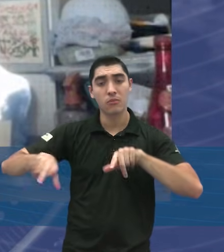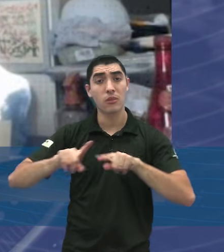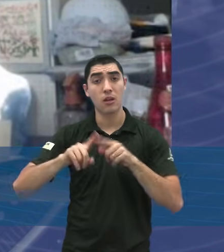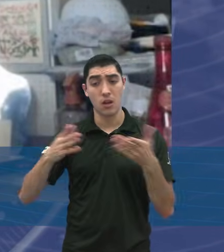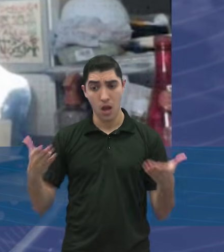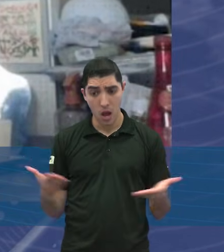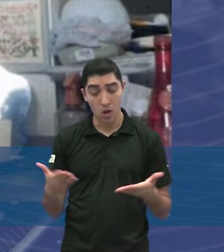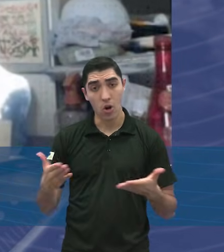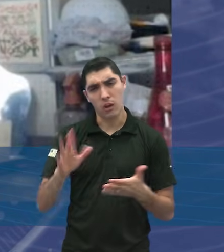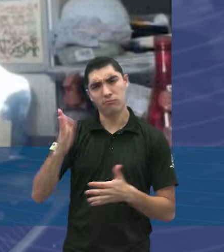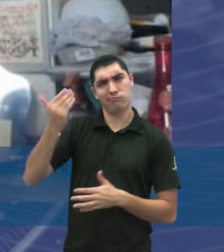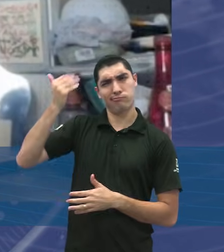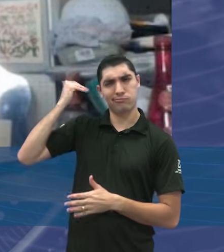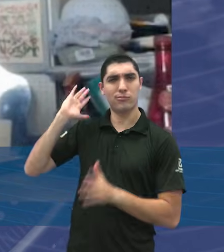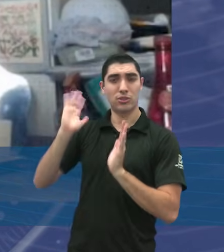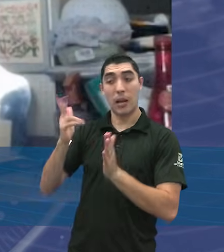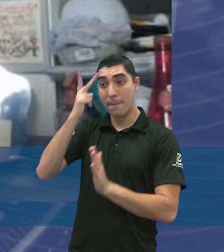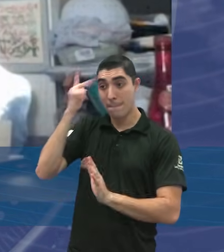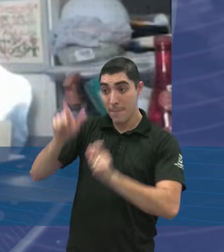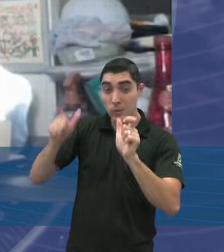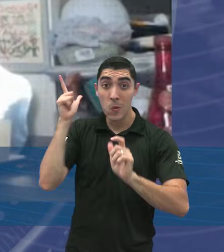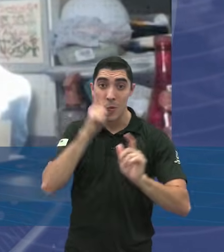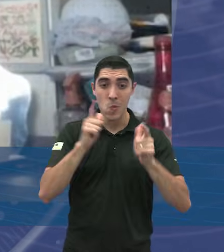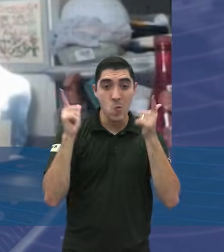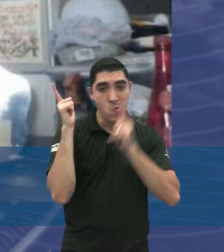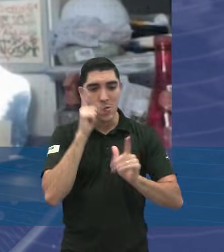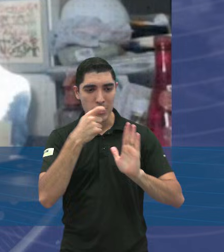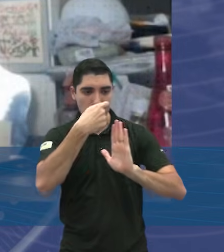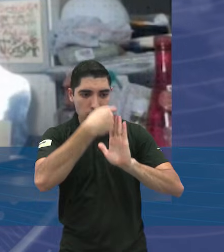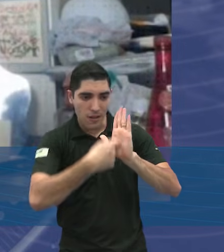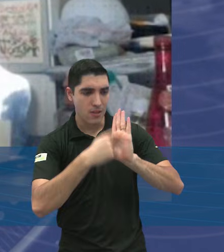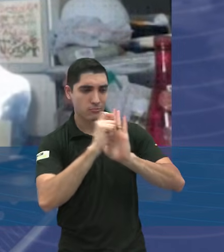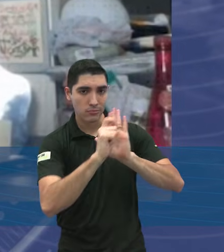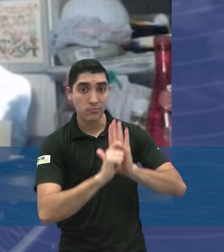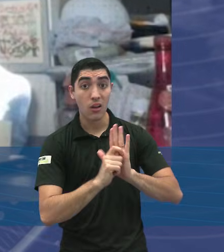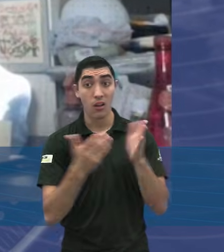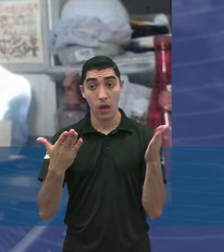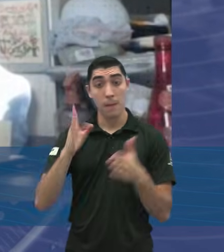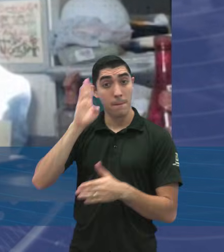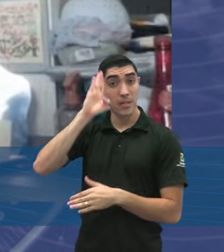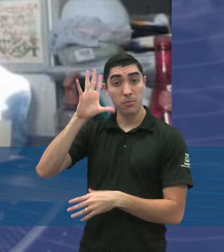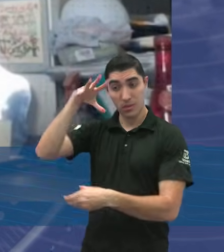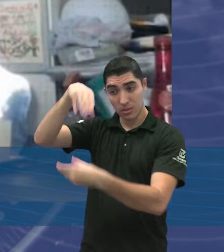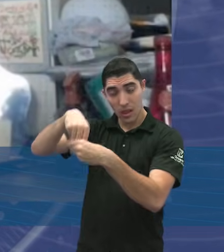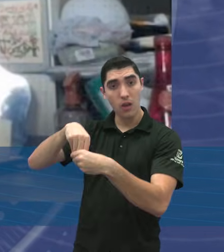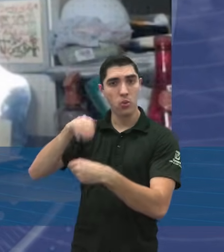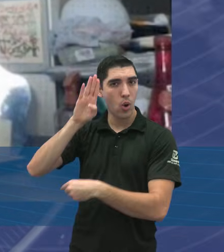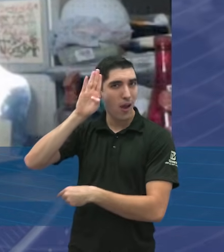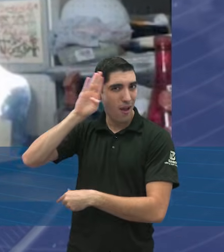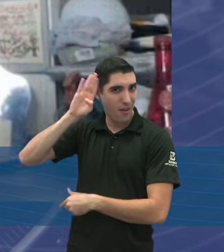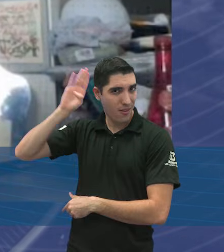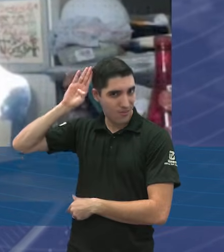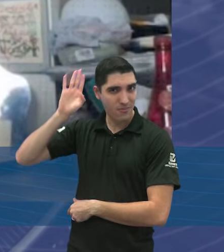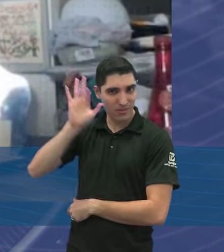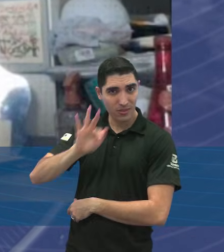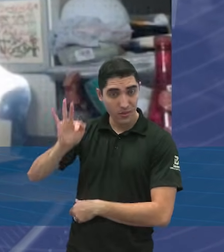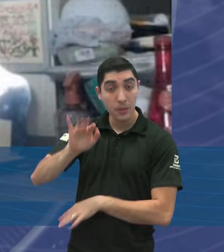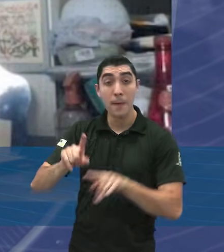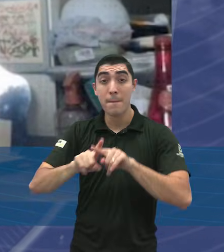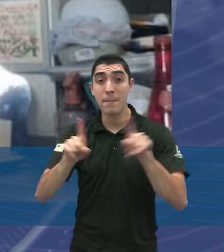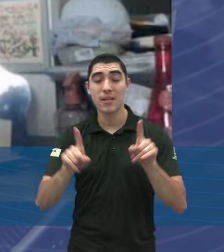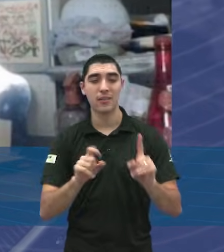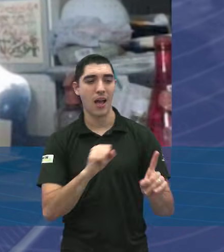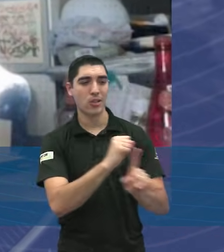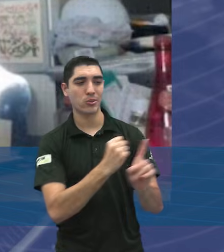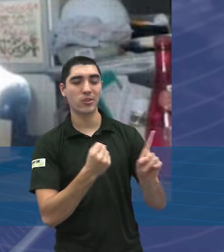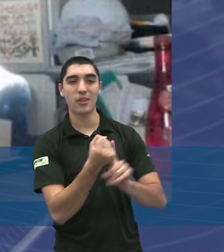agora não há muito tempo, mas com escritas, e quando as pessoas conseguem acessar a academia, escritas acadêmicas, enfim, só que a